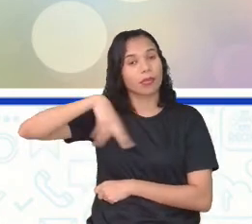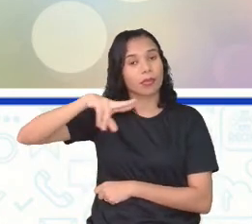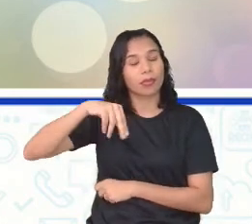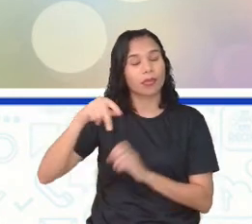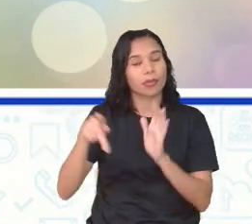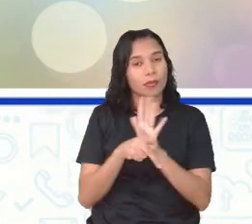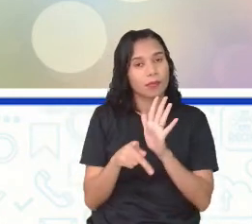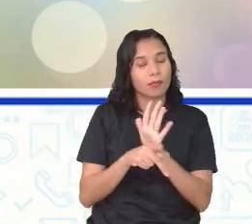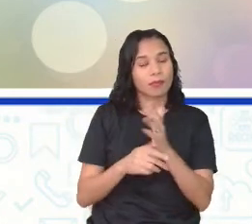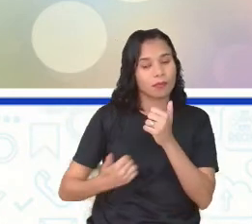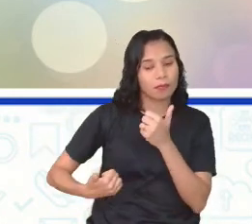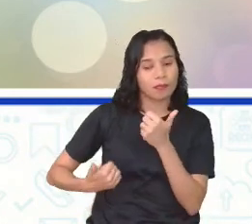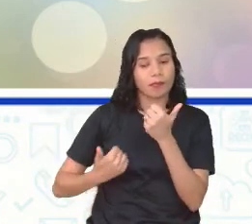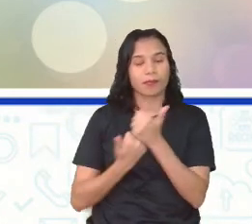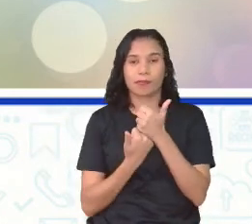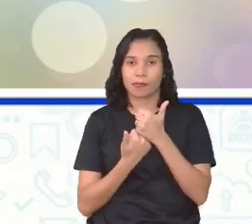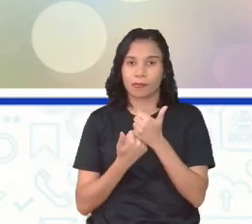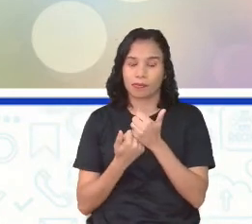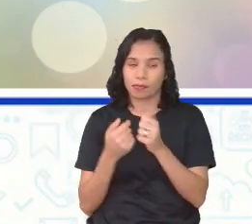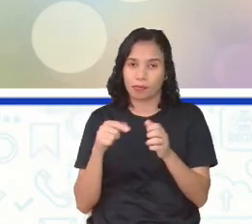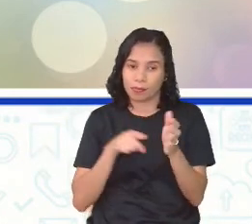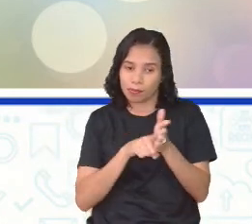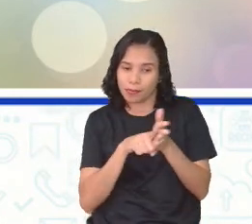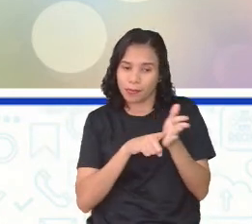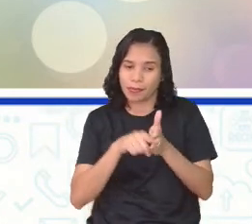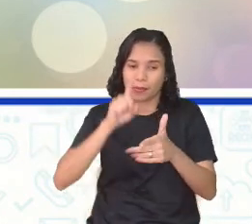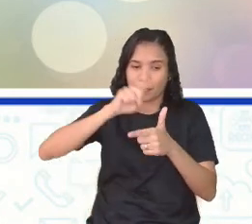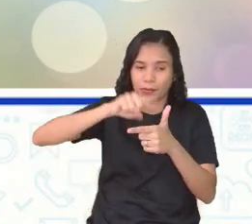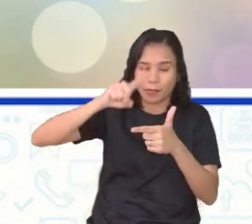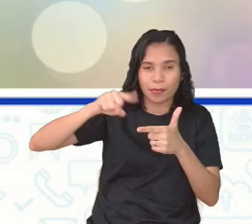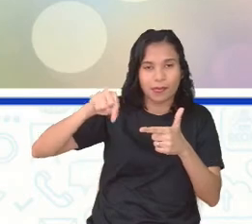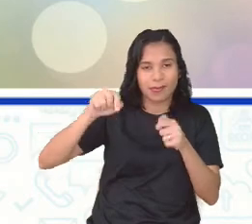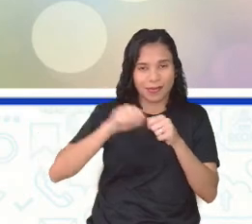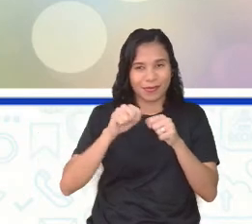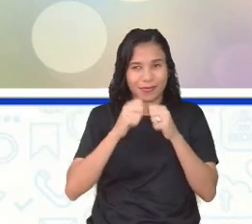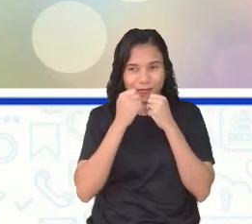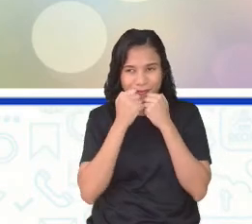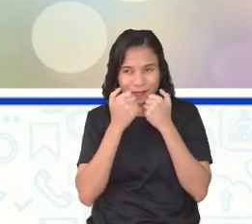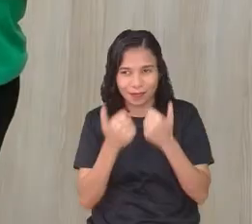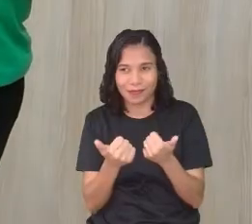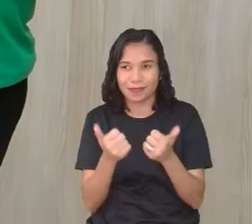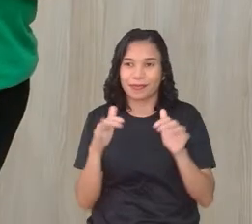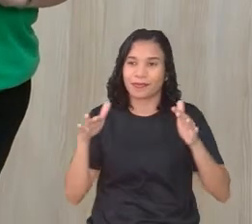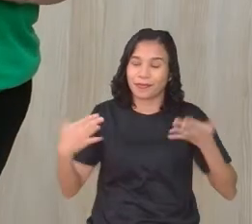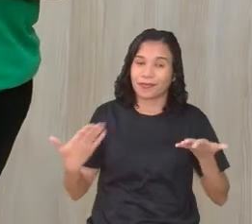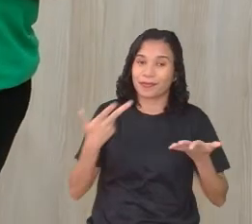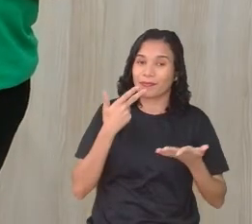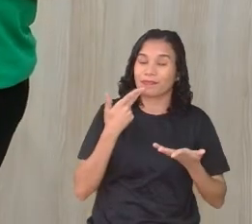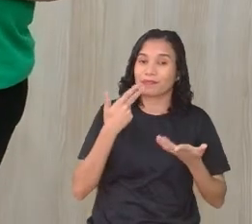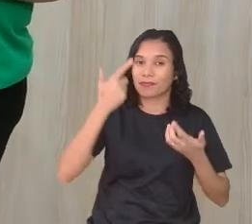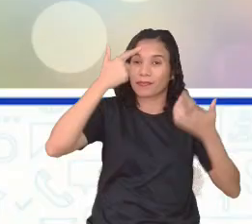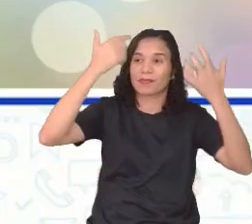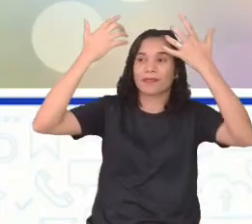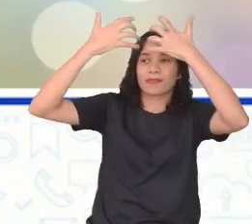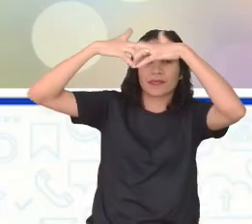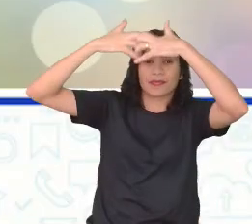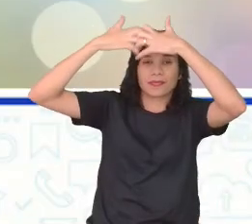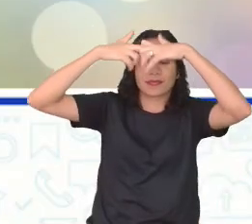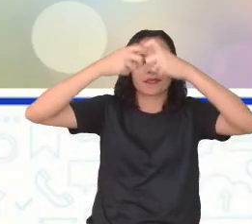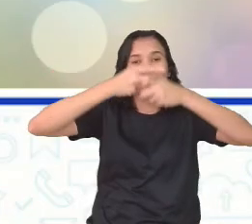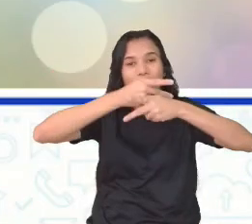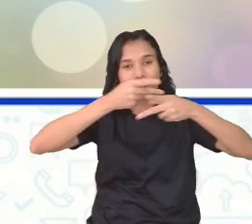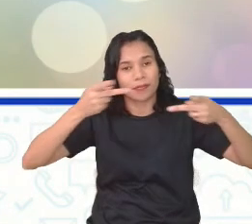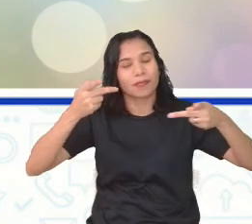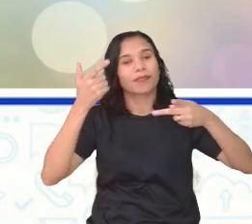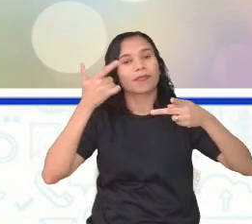não é? Você veja dados estatísticos e faça isso, tá bom? Então, deixo aqui para refletir, não é? Para